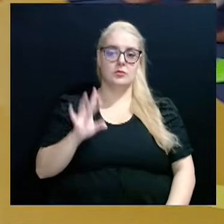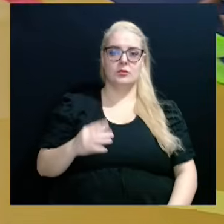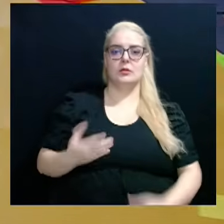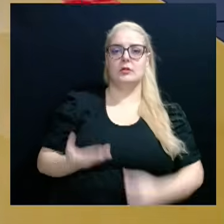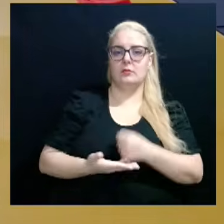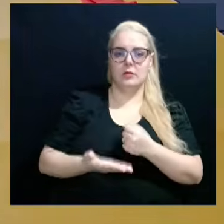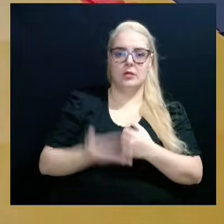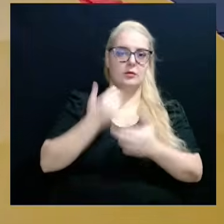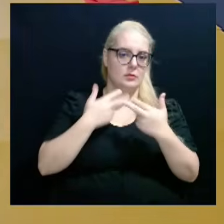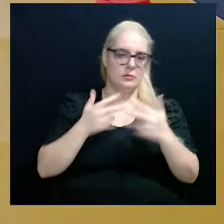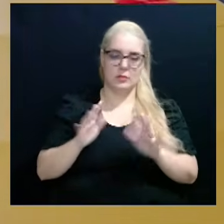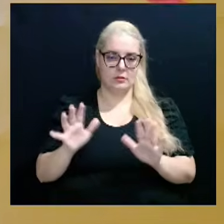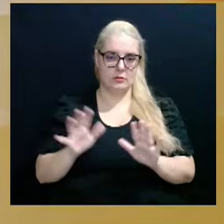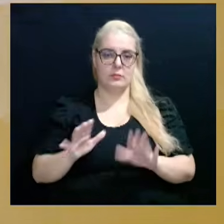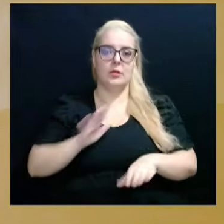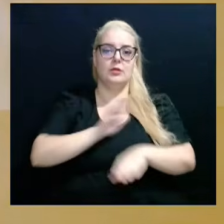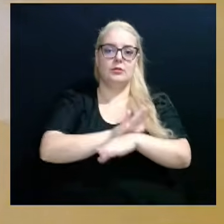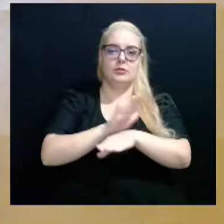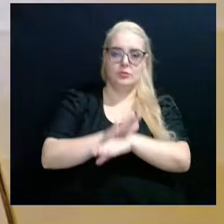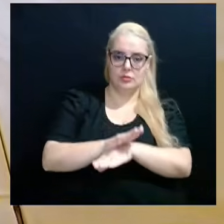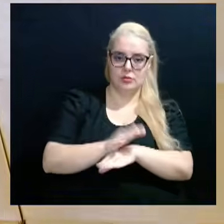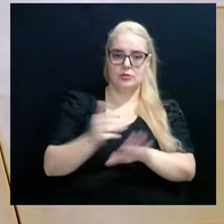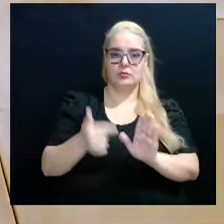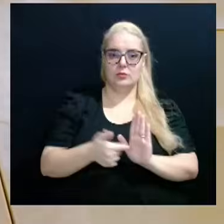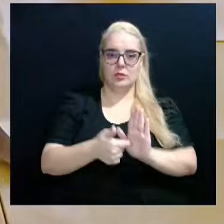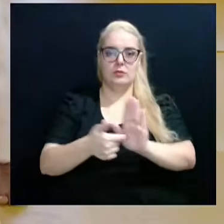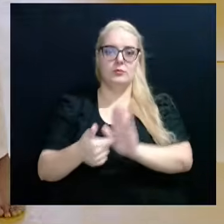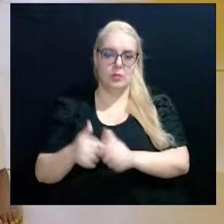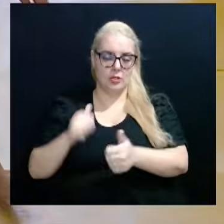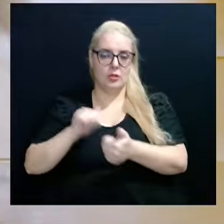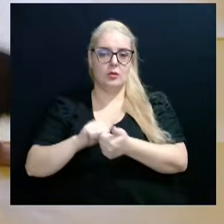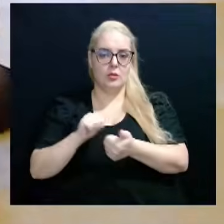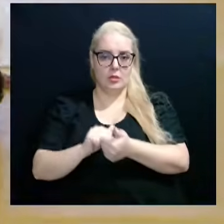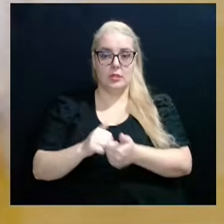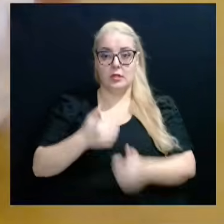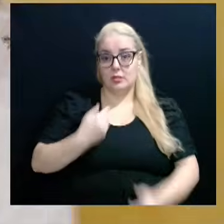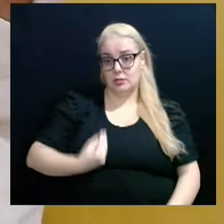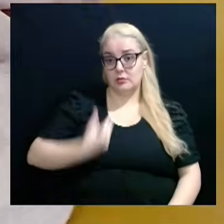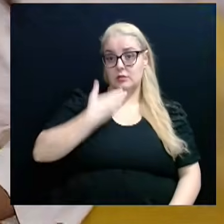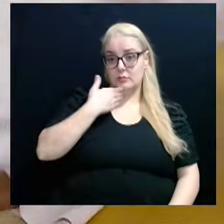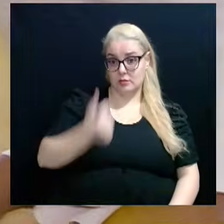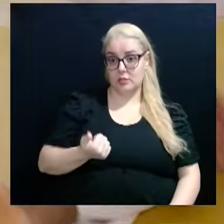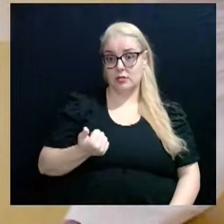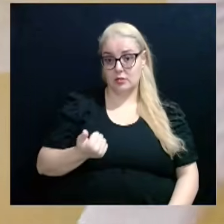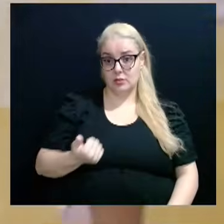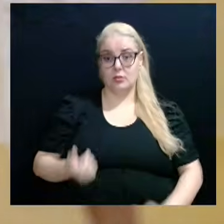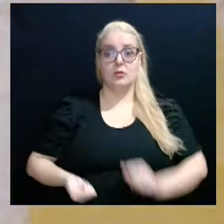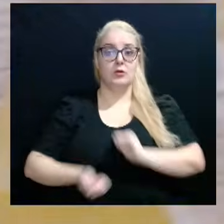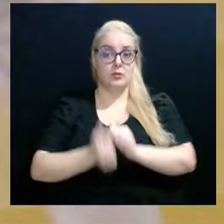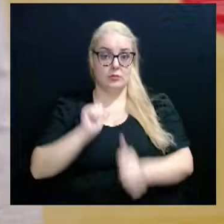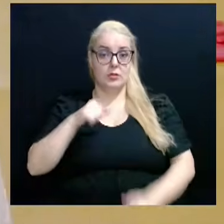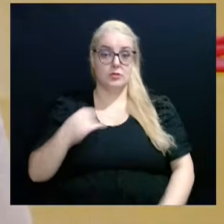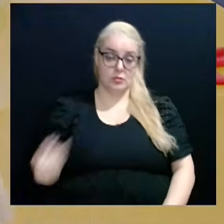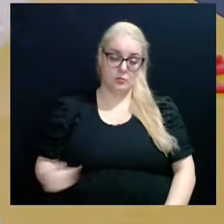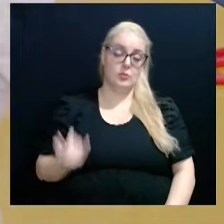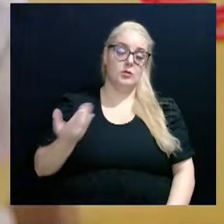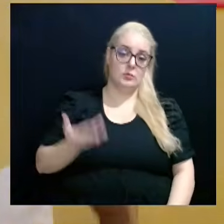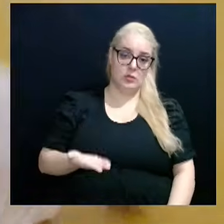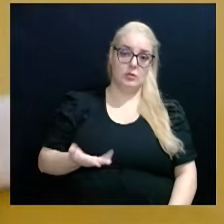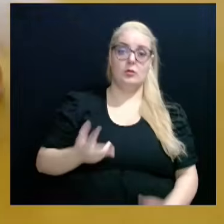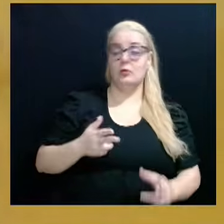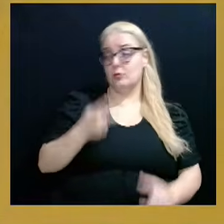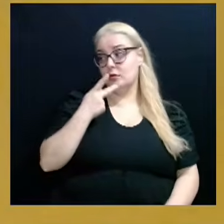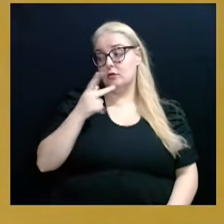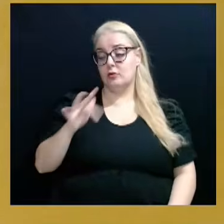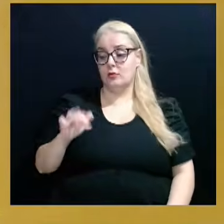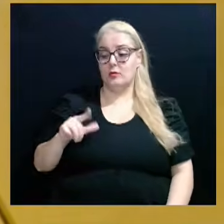sim de uma demonstração de uma qualidade de vida melhor, da possibilidade. O esporte é muito importante para isso. Como eu disse, o Falcões Judô é uma das